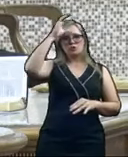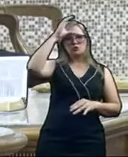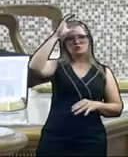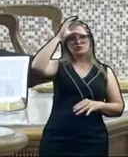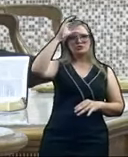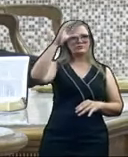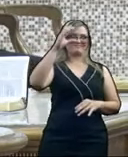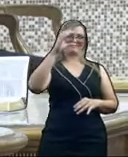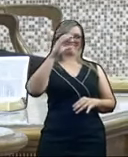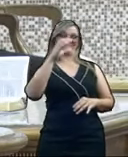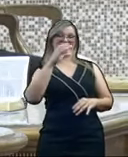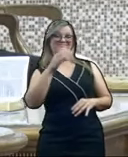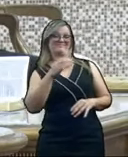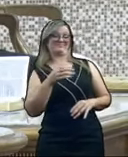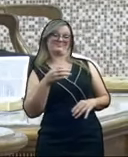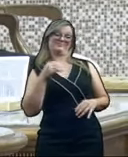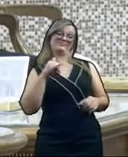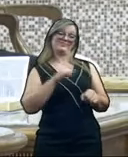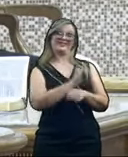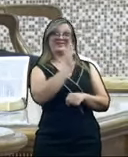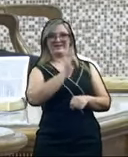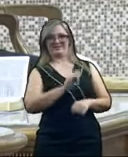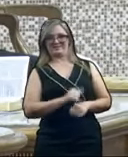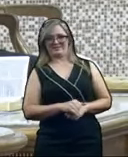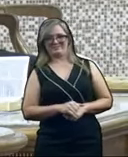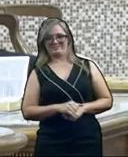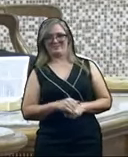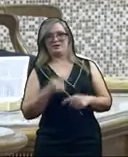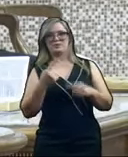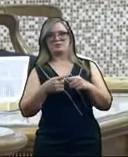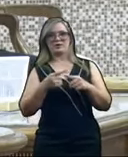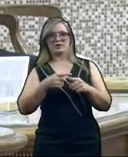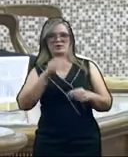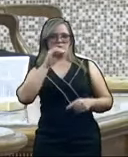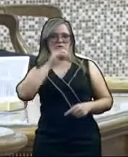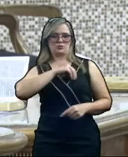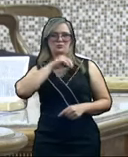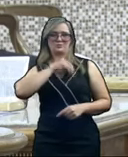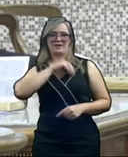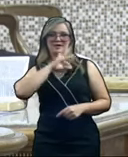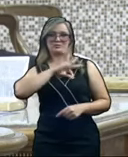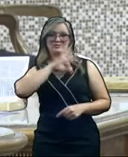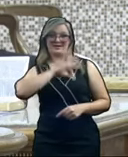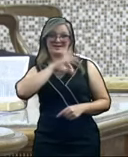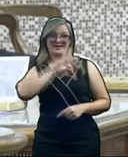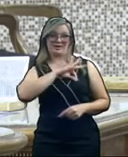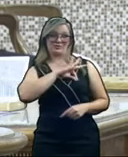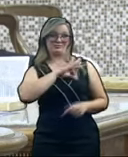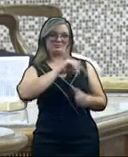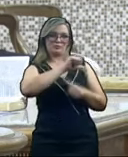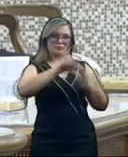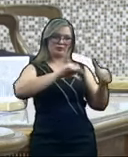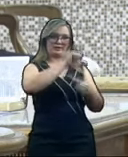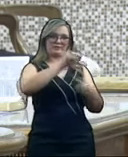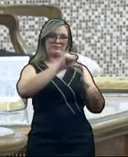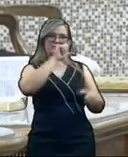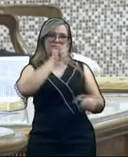durante 10 meses em todo o combinado era ruim para labão